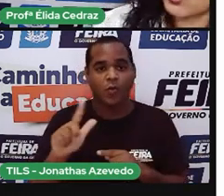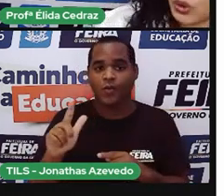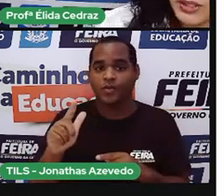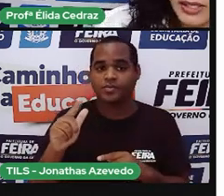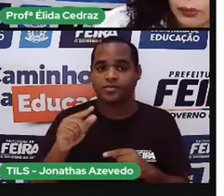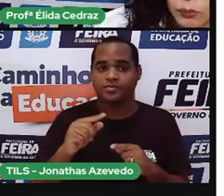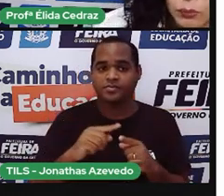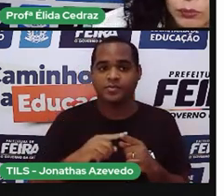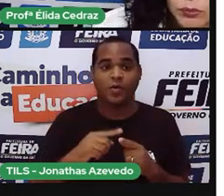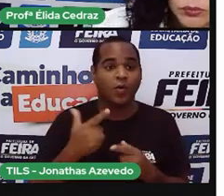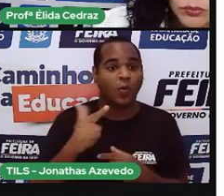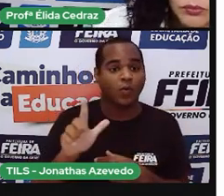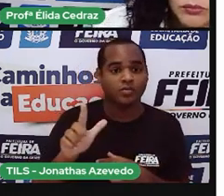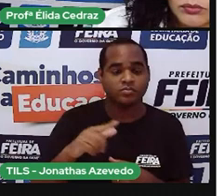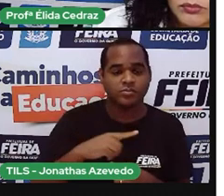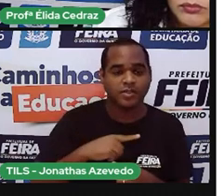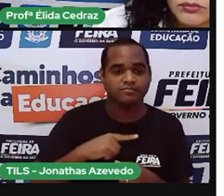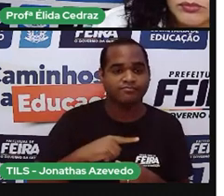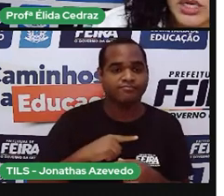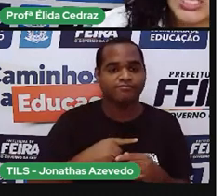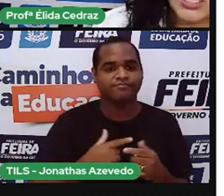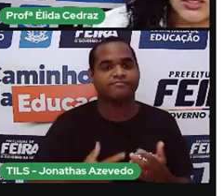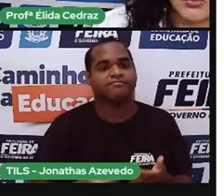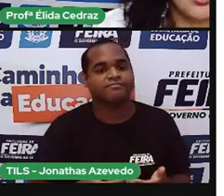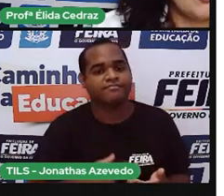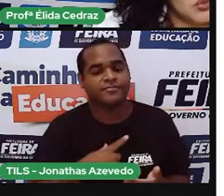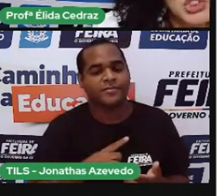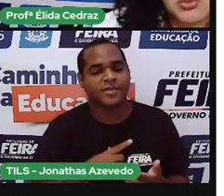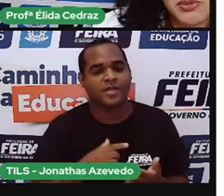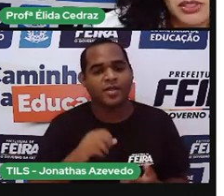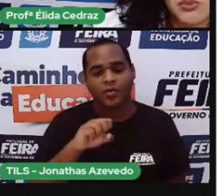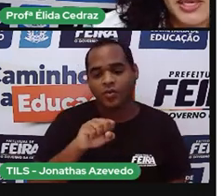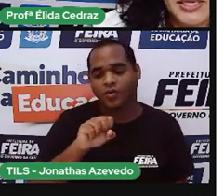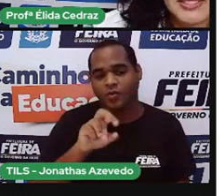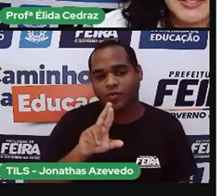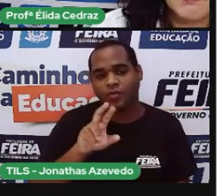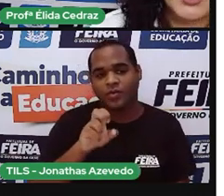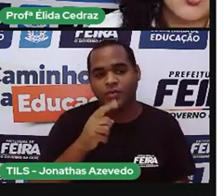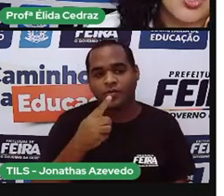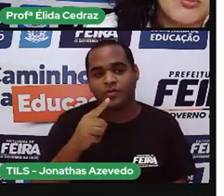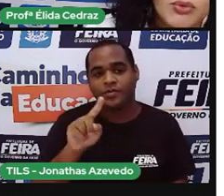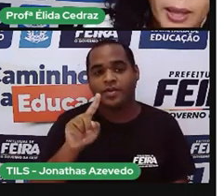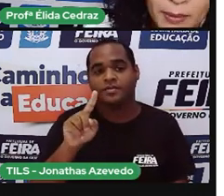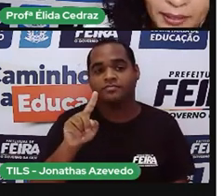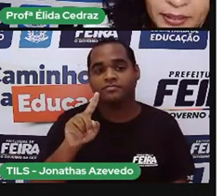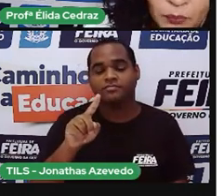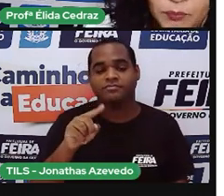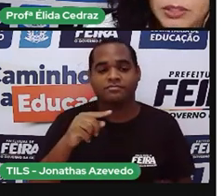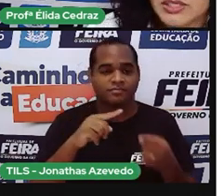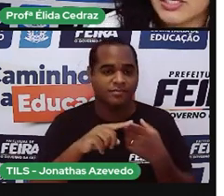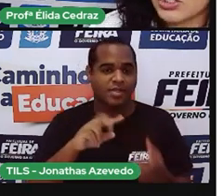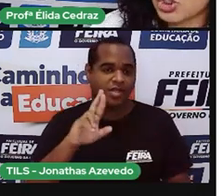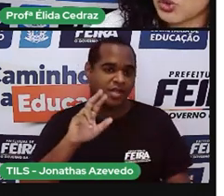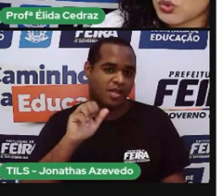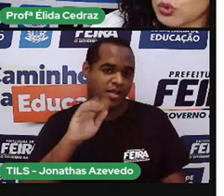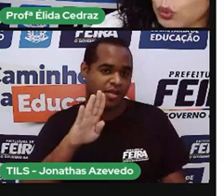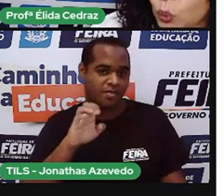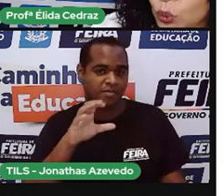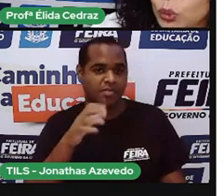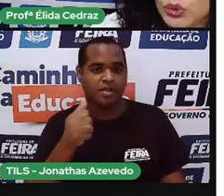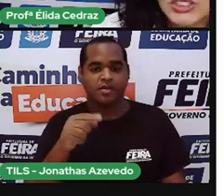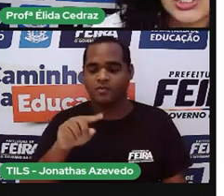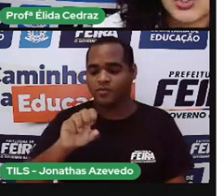o surdão. É, o nome do instrumento é esse, como o rabecão. Existe